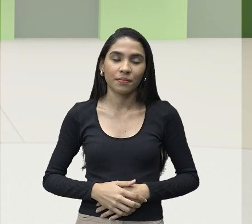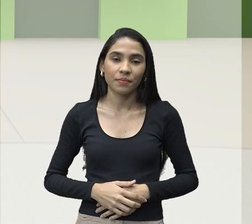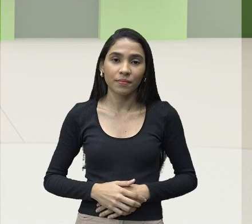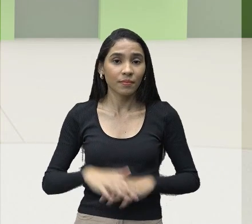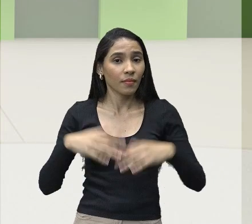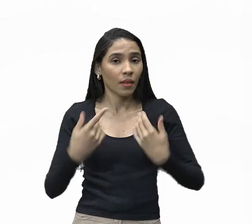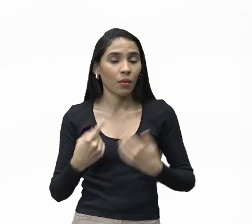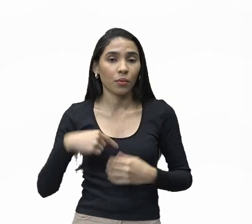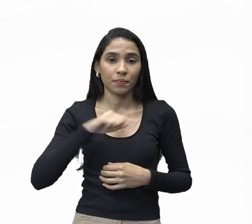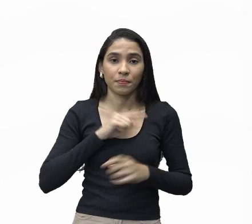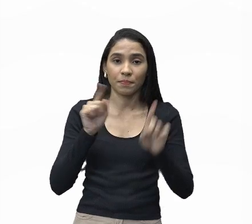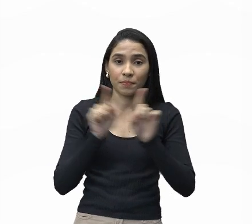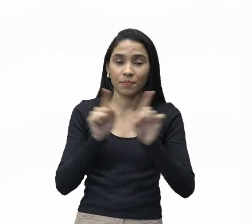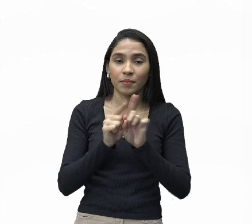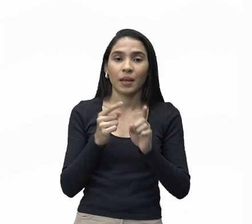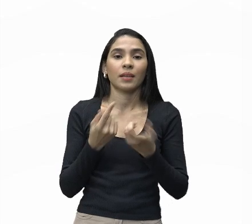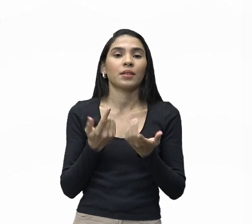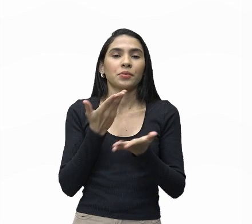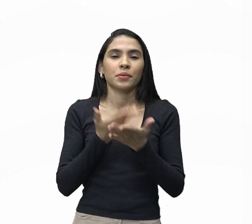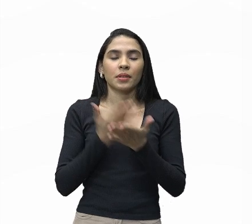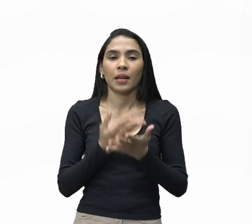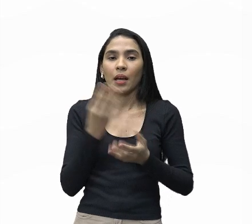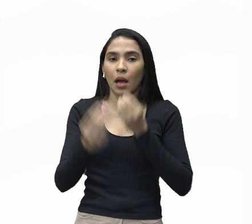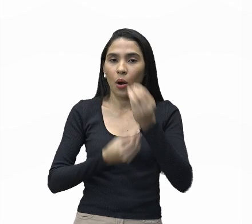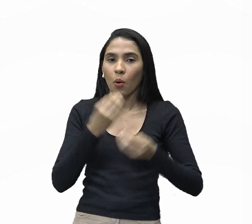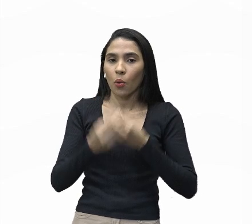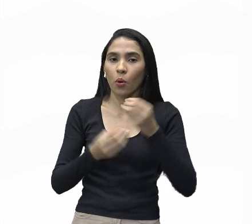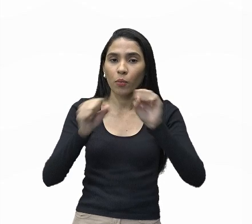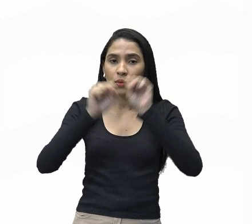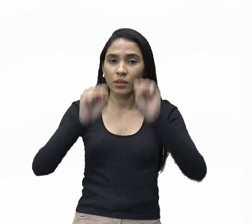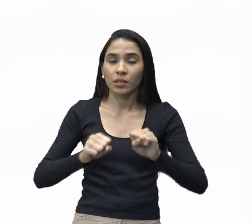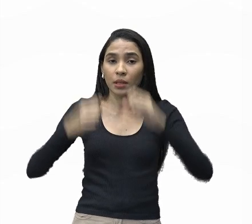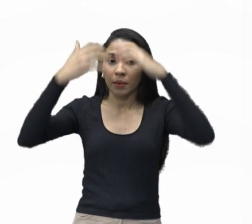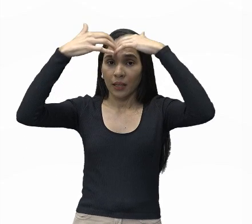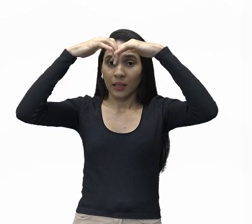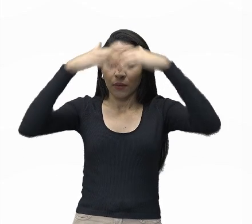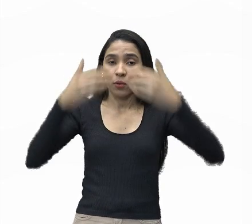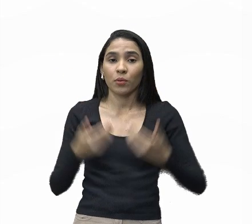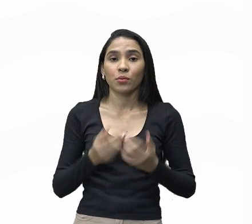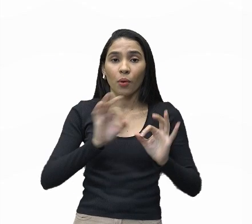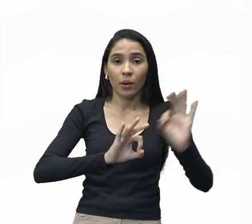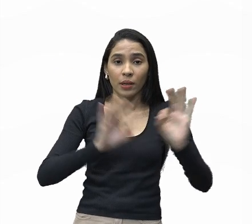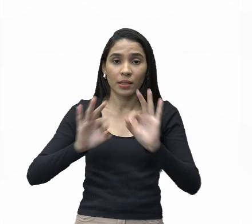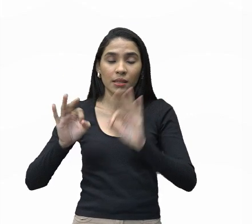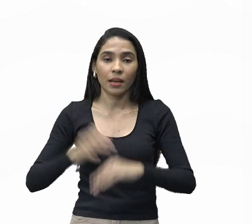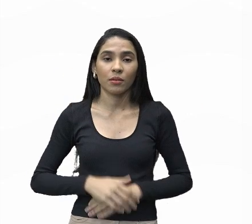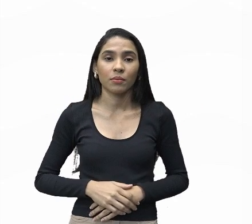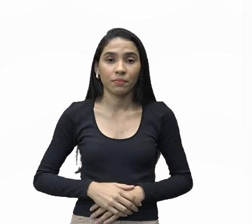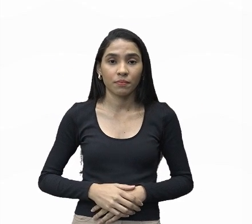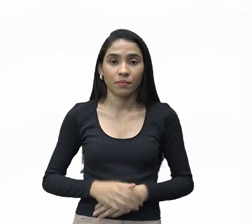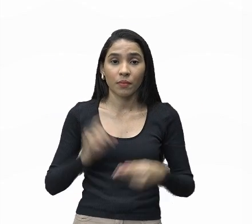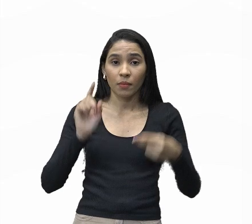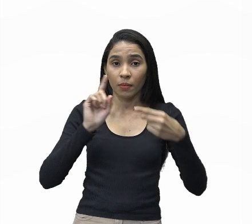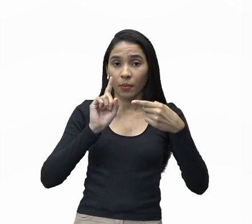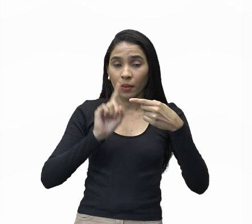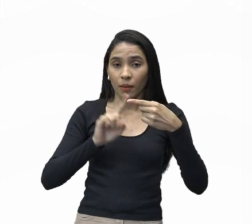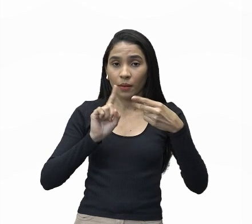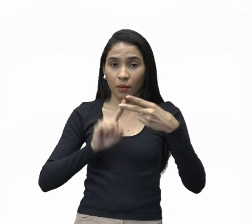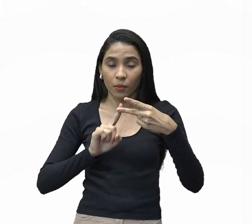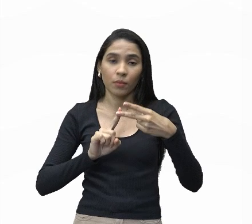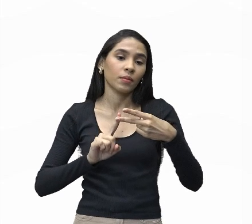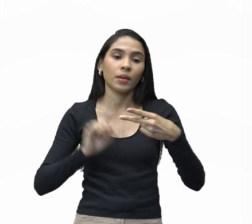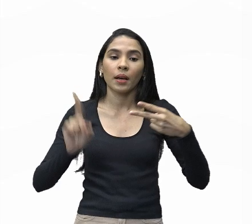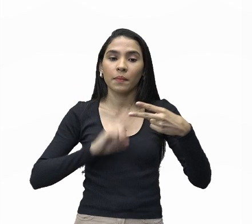gente vai observar como o sistema nervoso ele está dividido. Então, a gente observa que ele tem duas divisões.